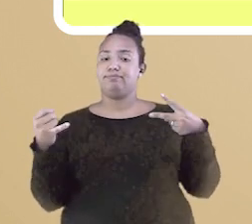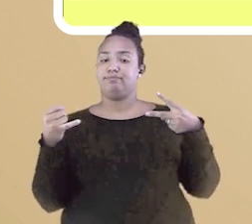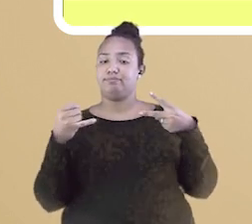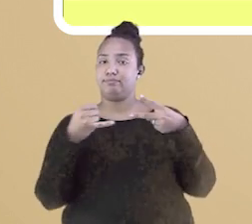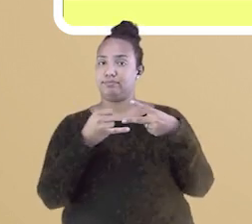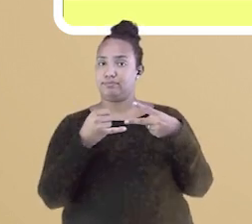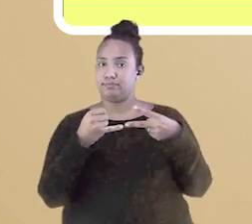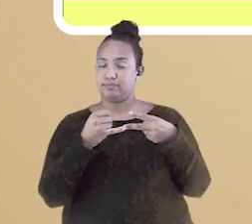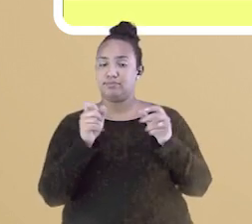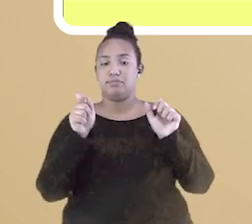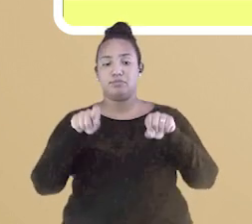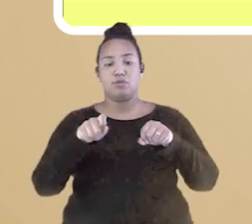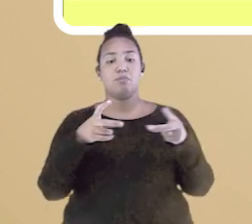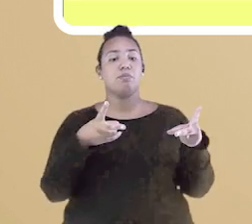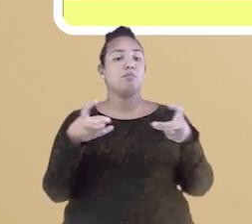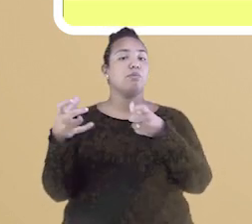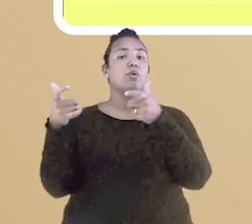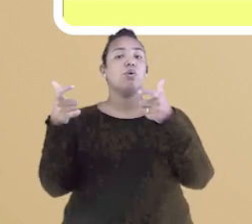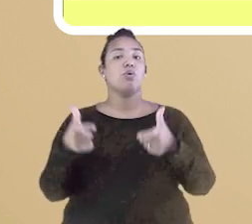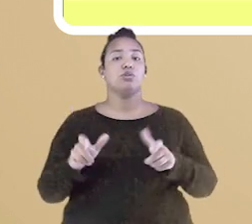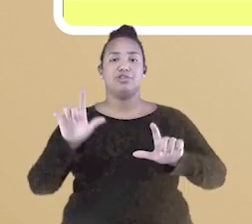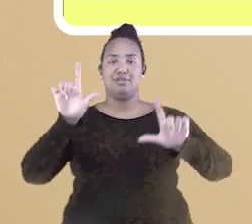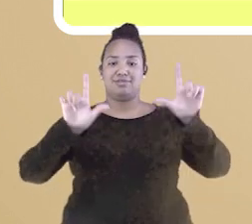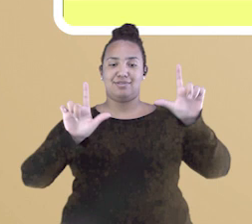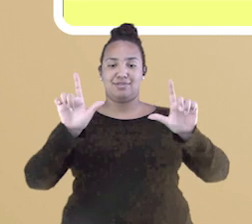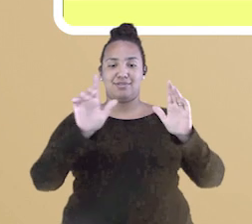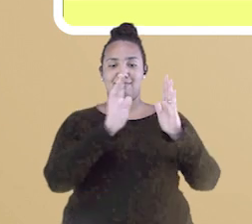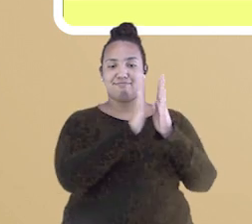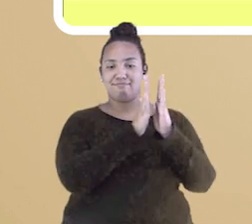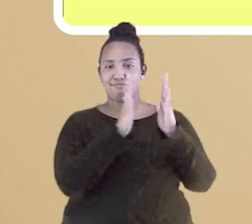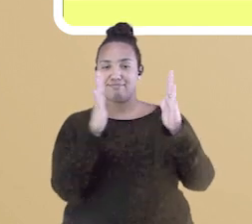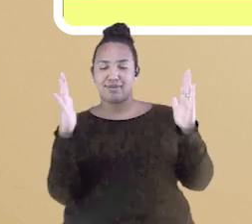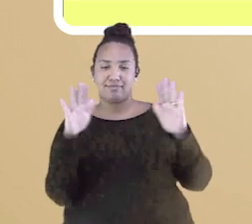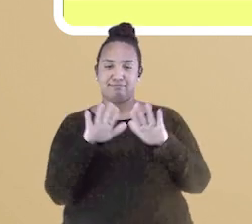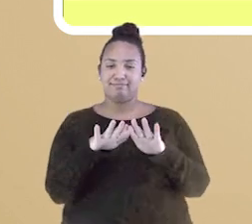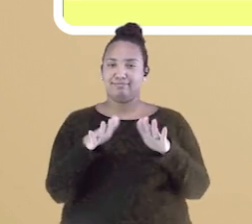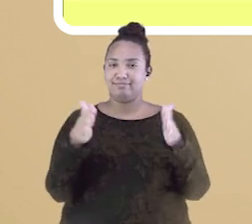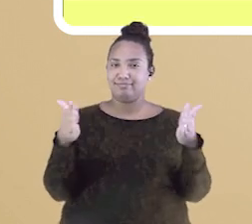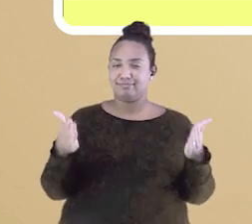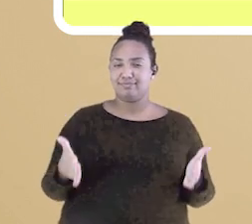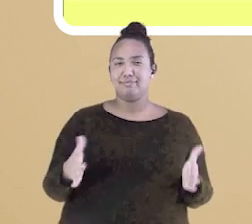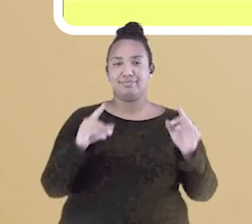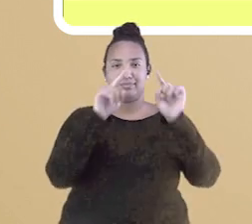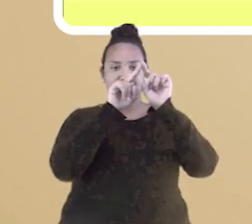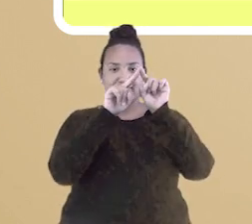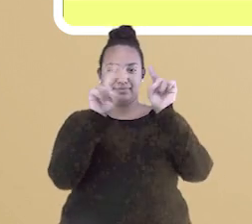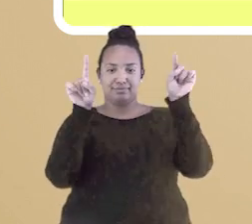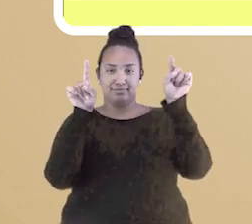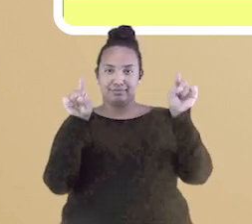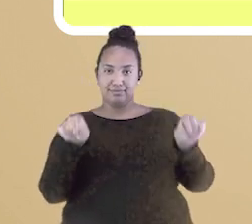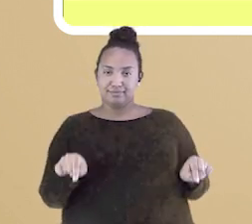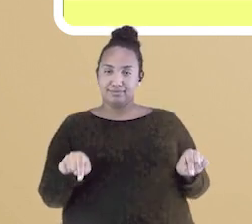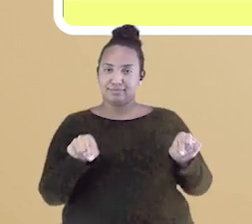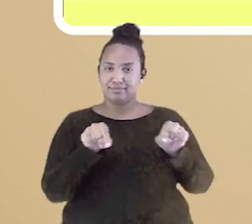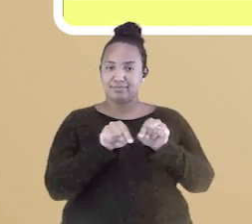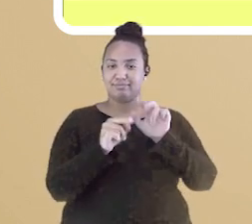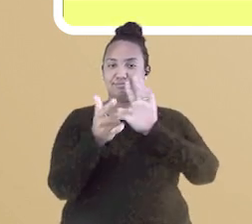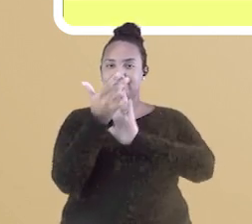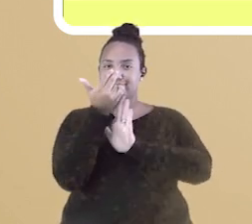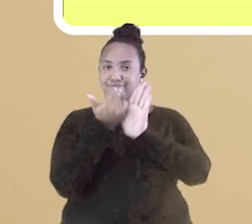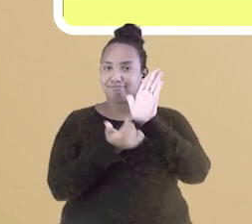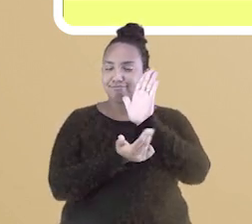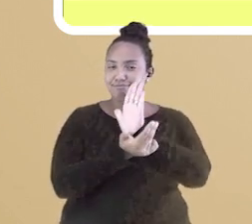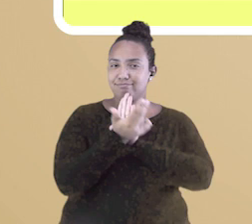superfícies da TV, nas mesas, nos quadros de parede e outros objetos. Eles recebem